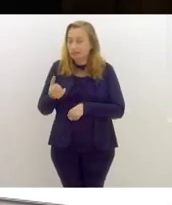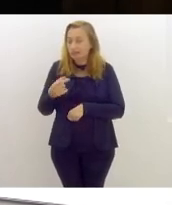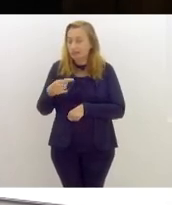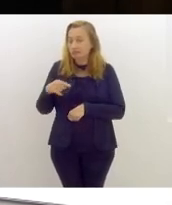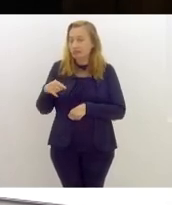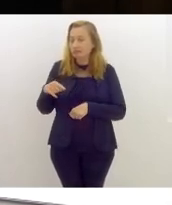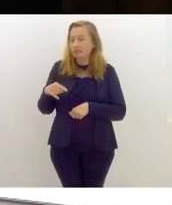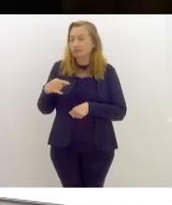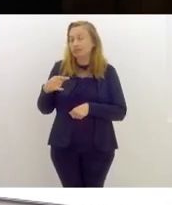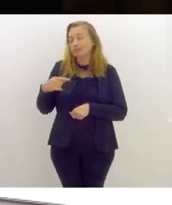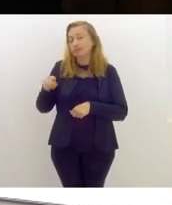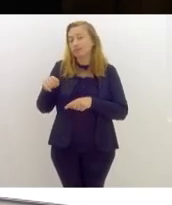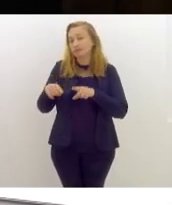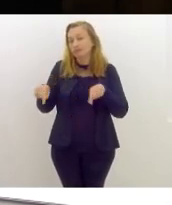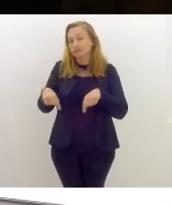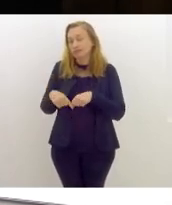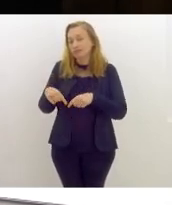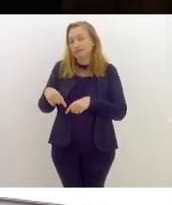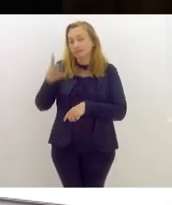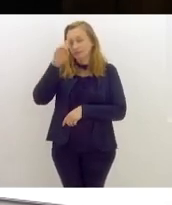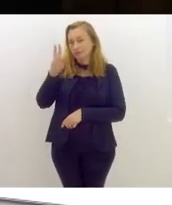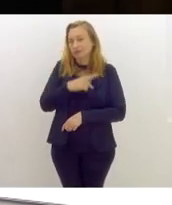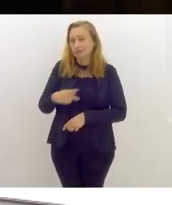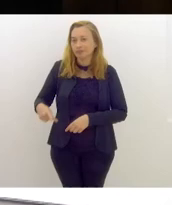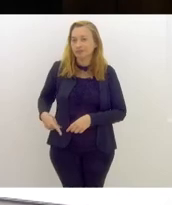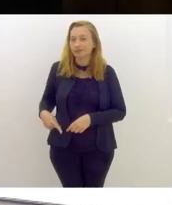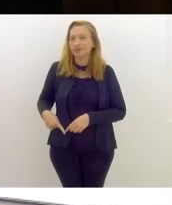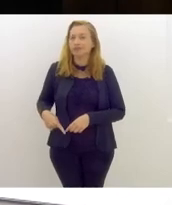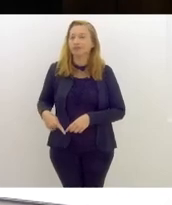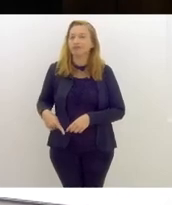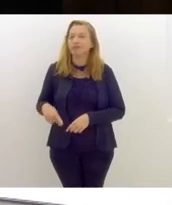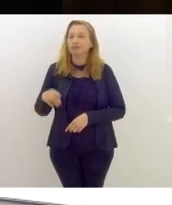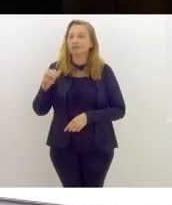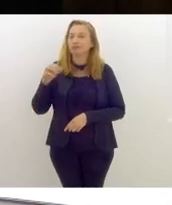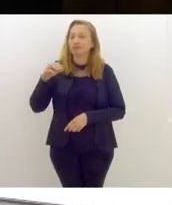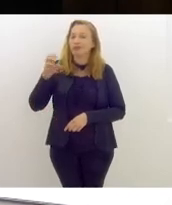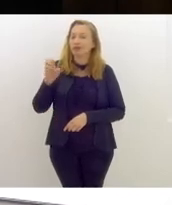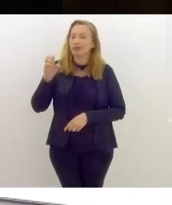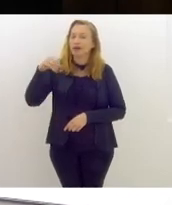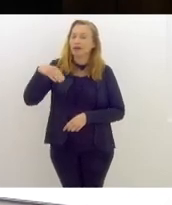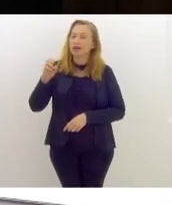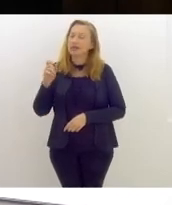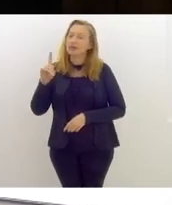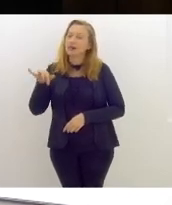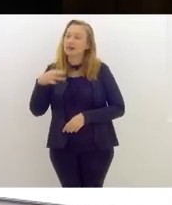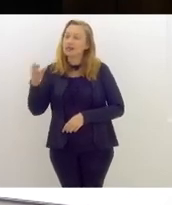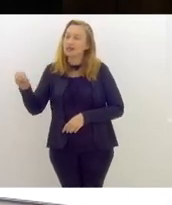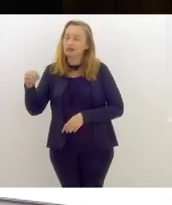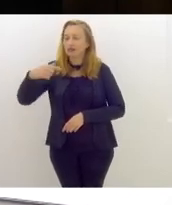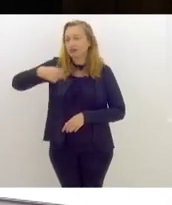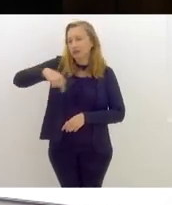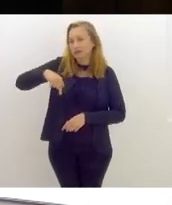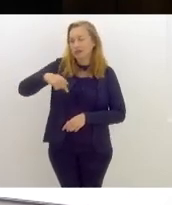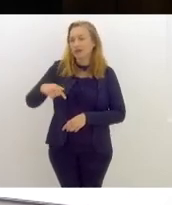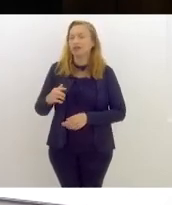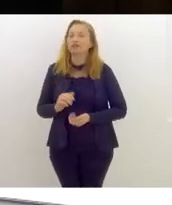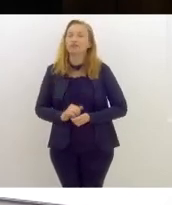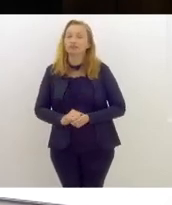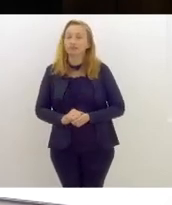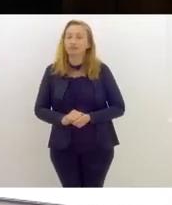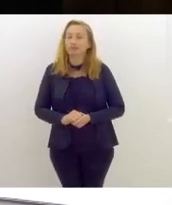gabinete presidente da história daí emancipação de Queimados eu tô Eduardo que é oriundo da Baixada Fluminense